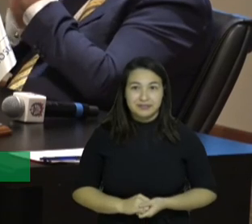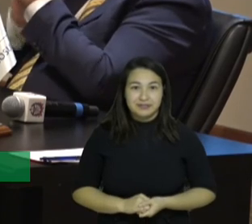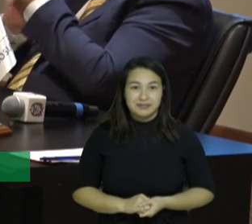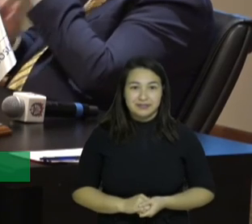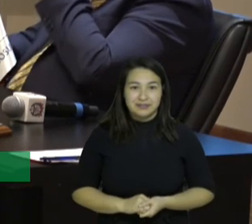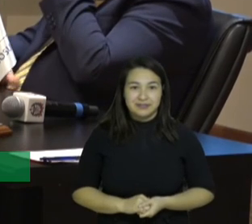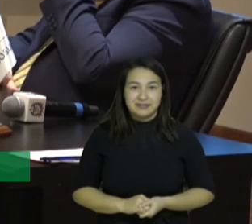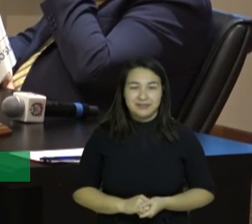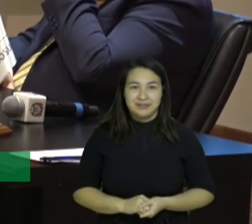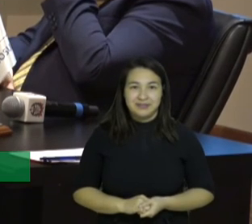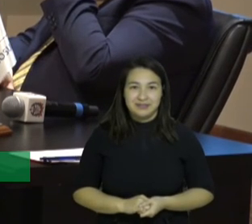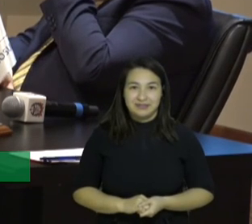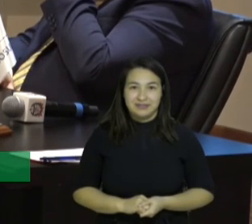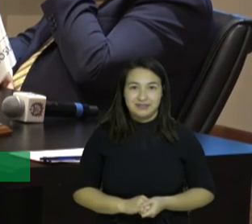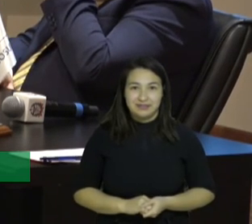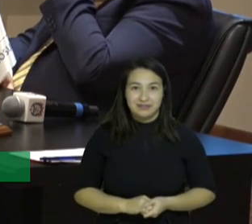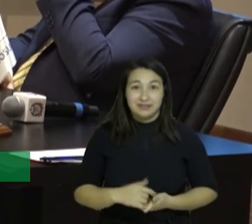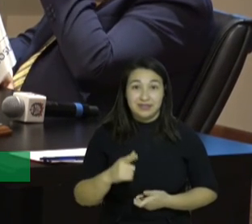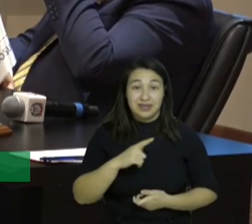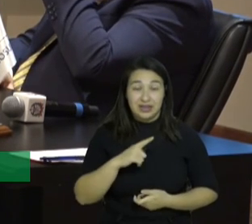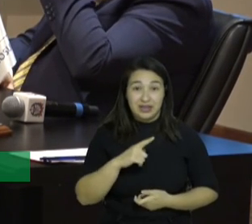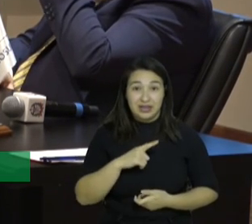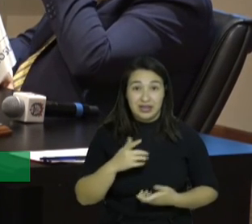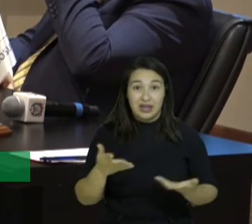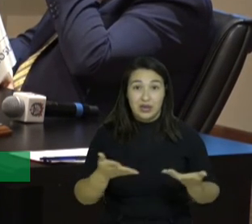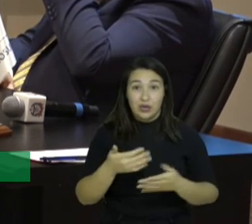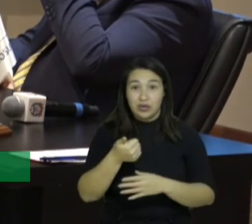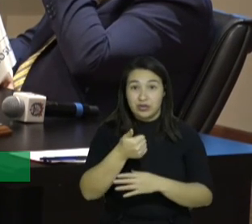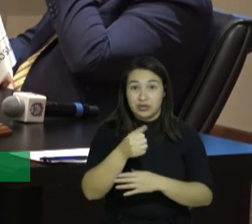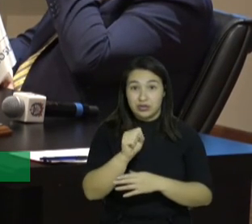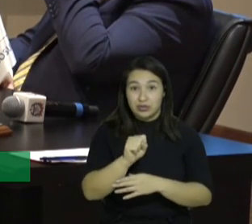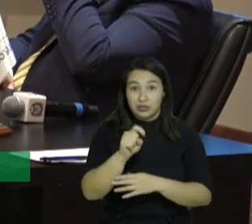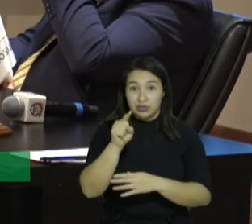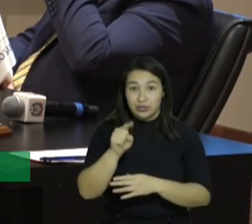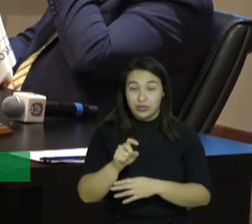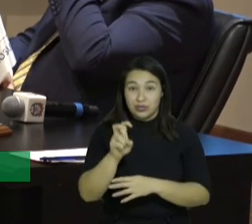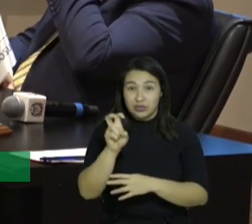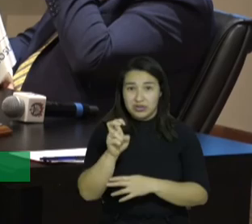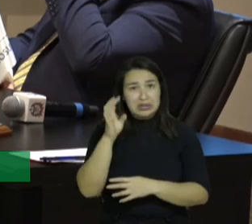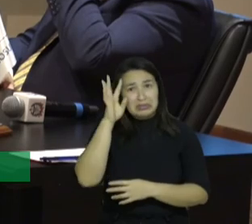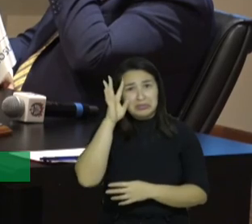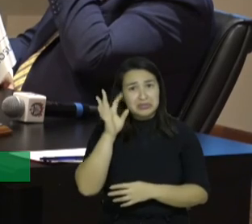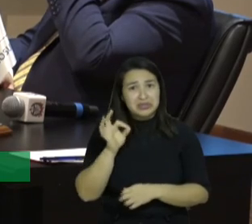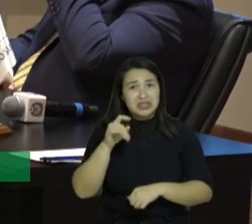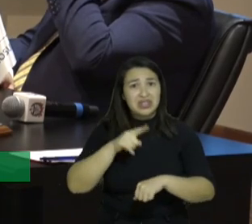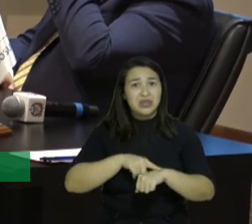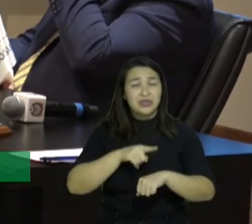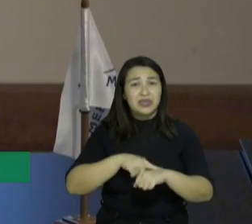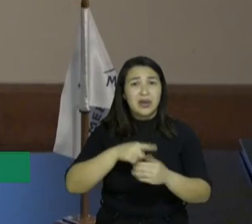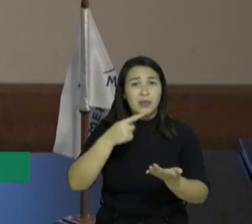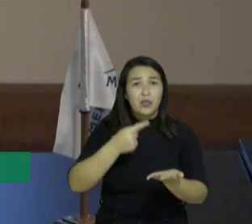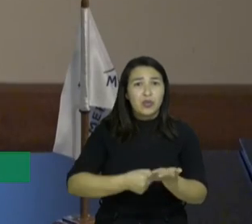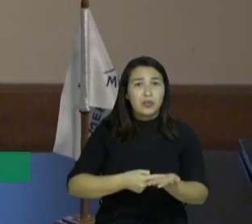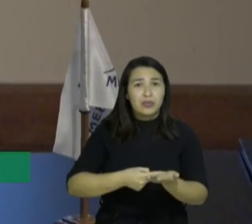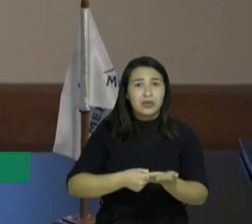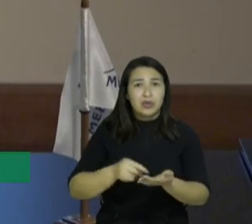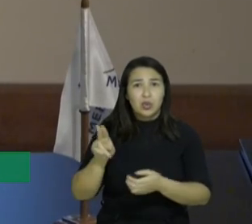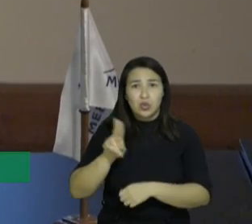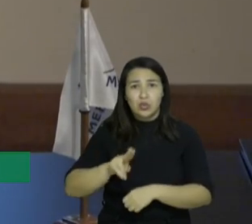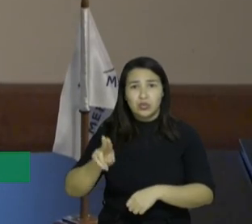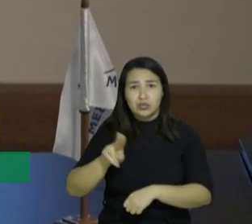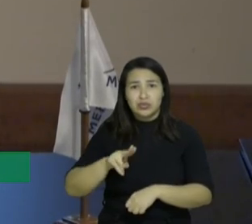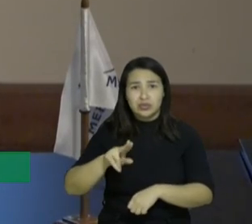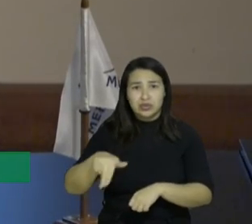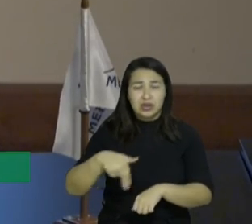Claus nós temos 18:05 eu não sei o tempo que eventualmente a gente poderia utilizar abrir para